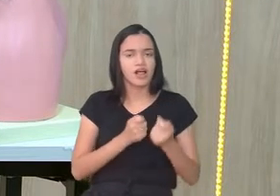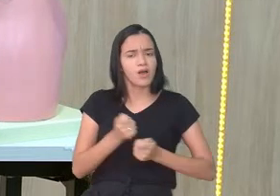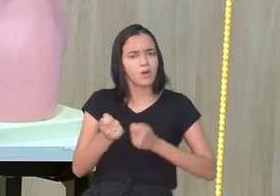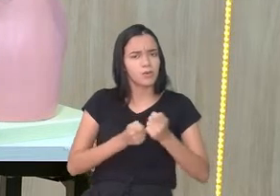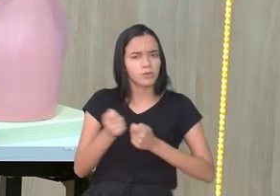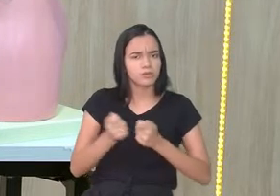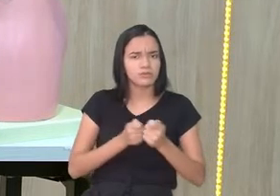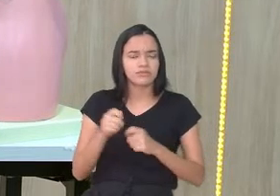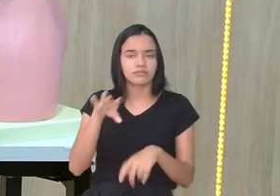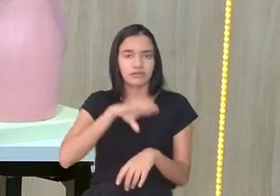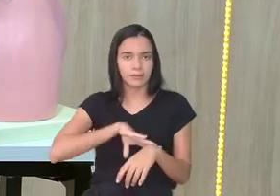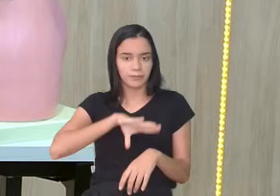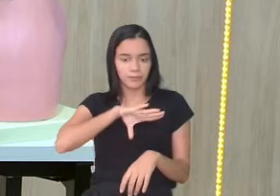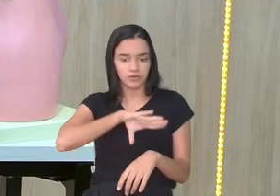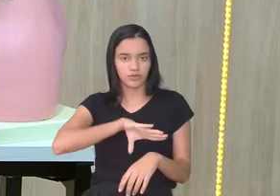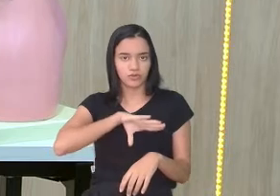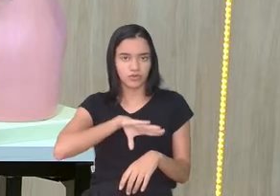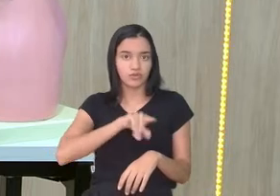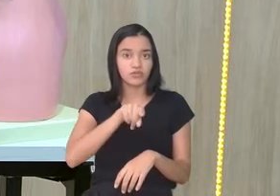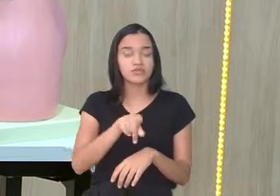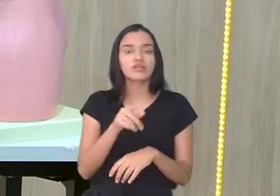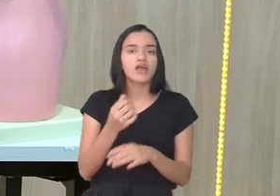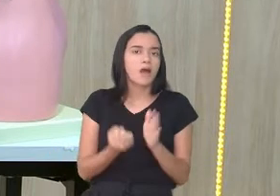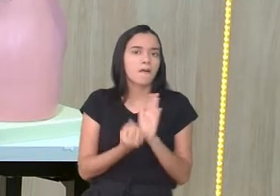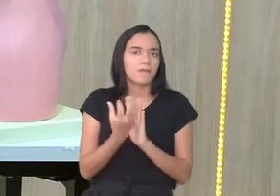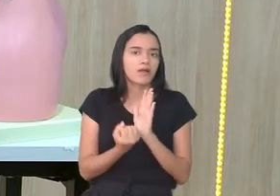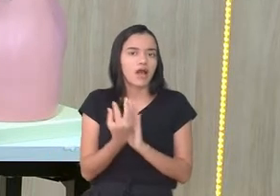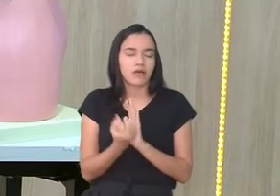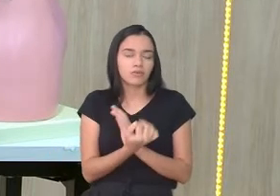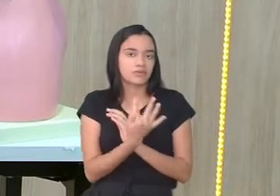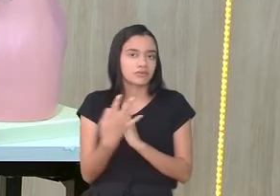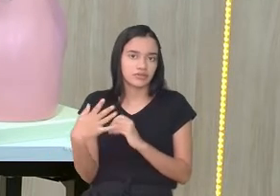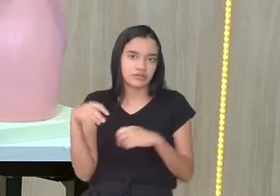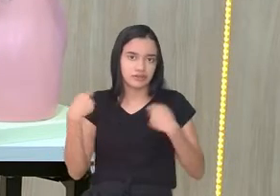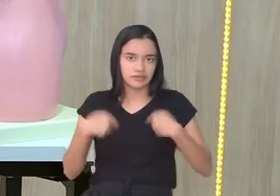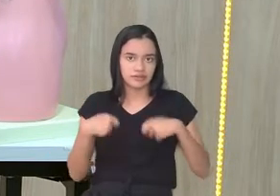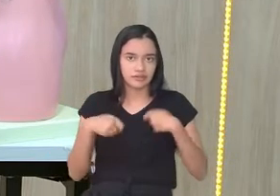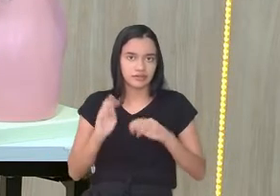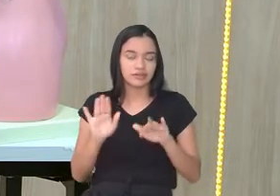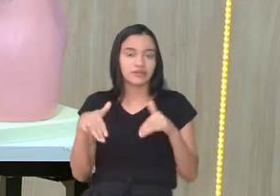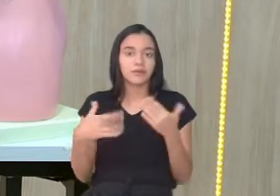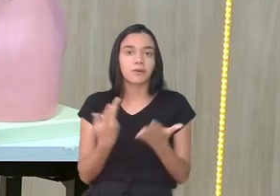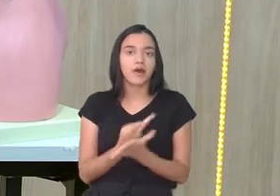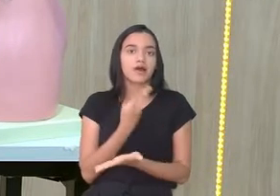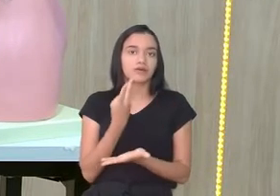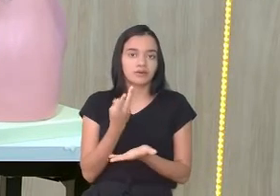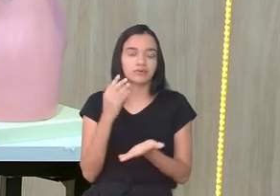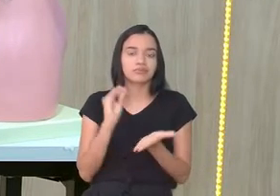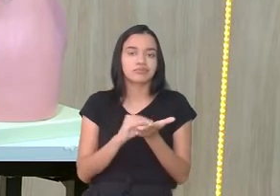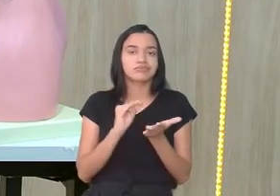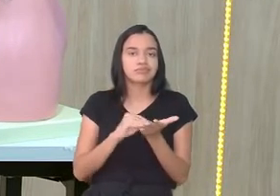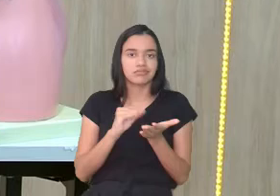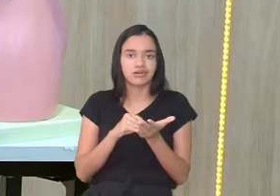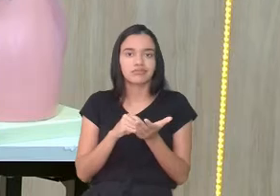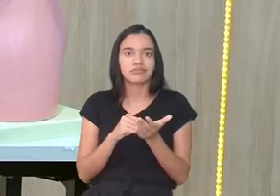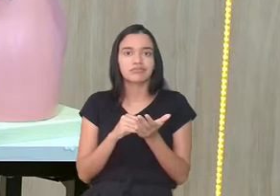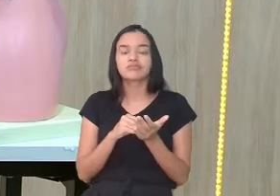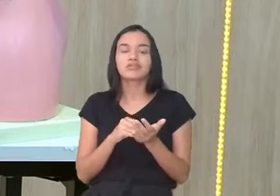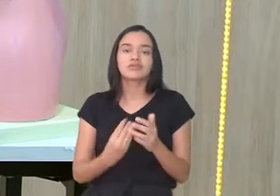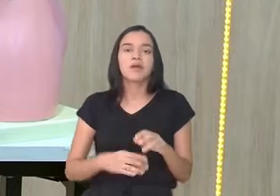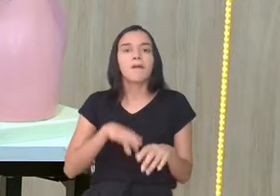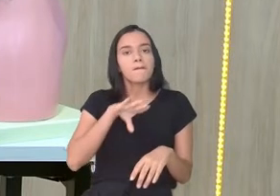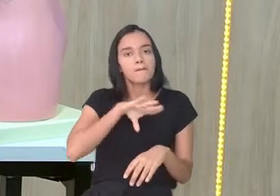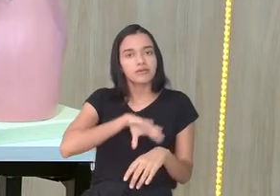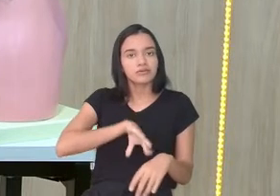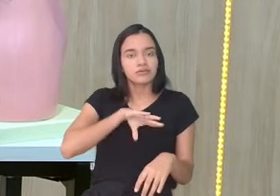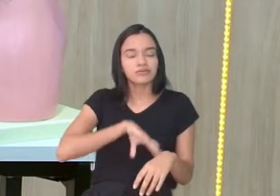da menstruação. Às vezes, você não está produzindo essa quantidade de hormônio necessária. Então, acontece uma ausência de menstruação. Eles